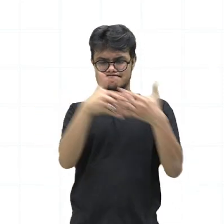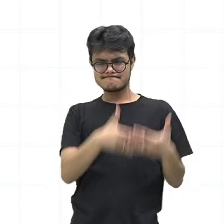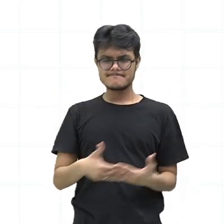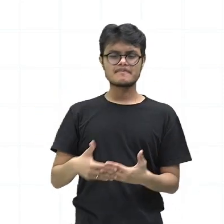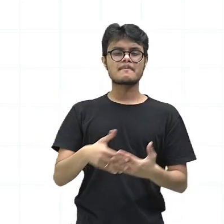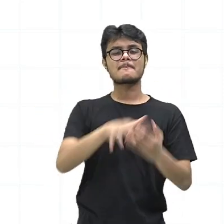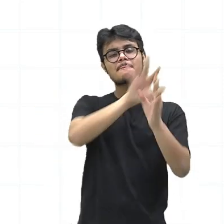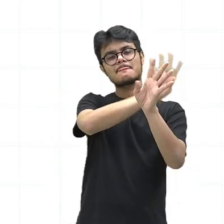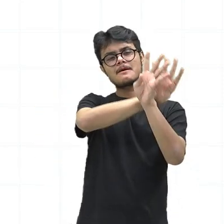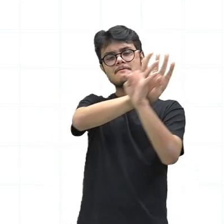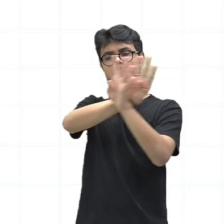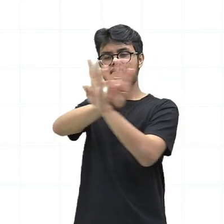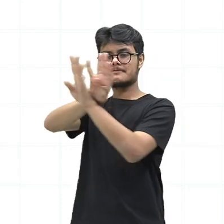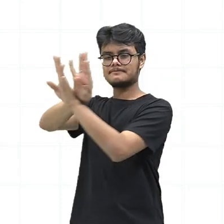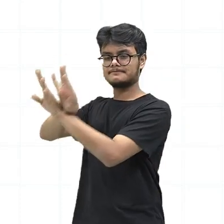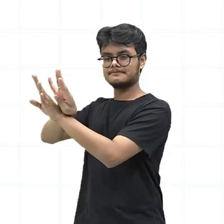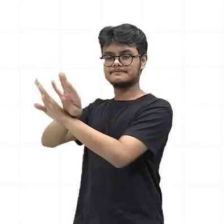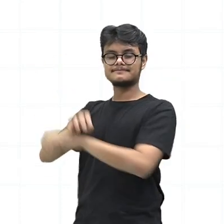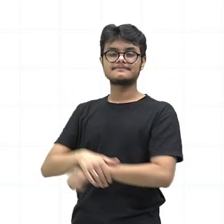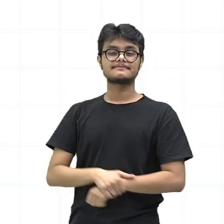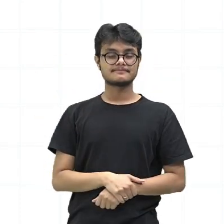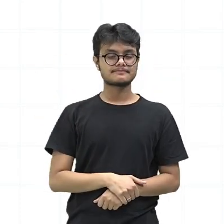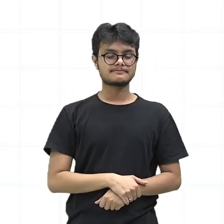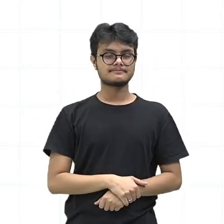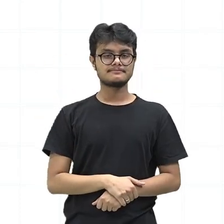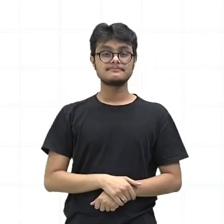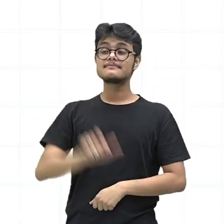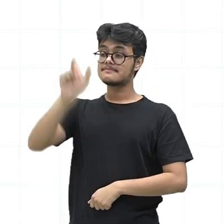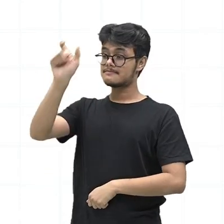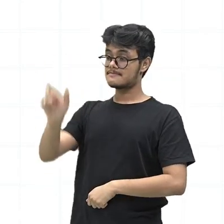aí. Então, o carnavalesco, ele é uma figura